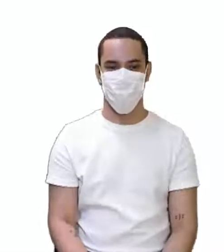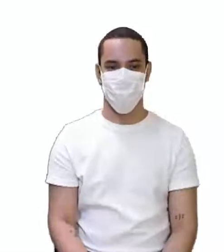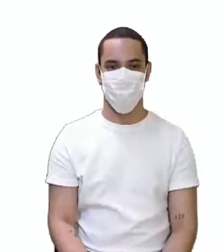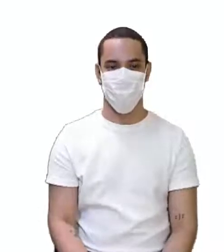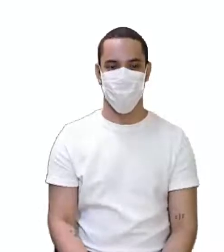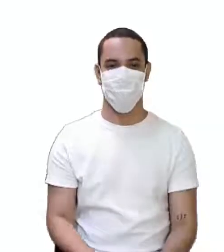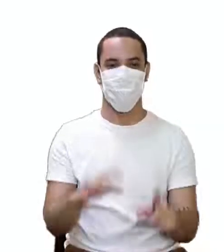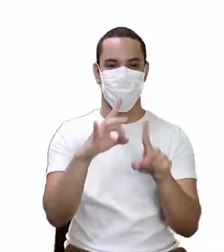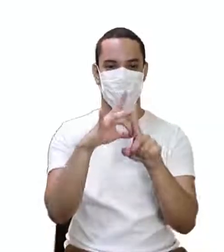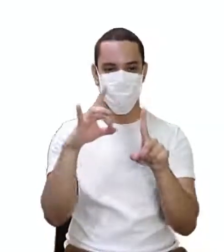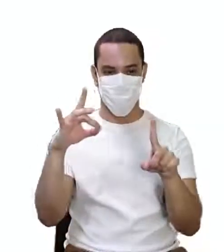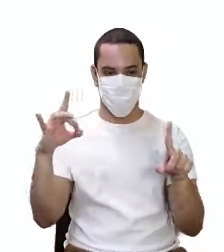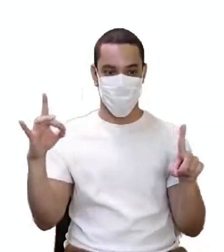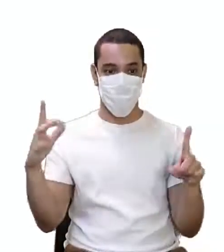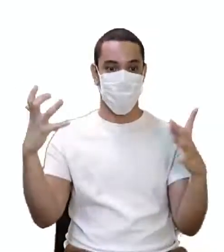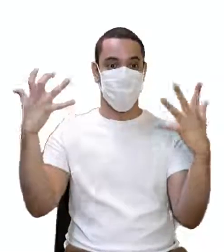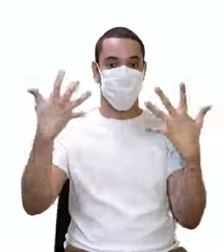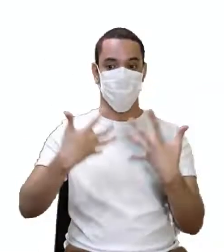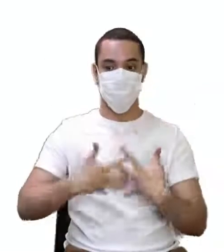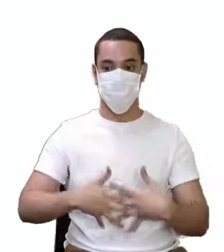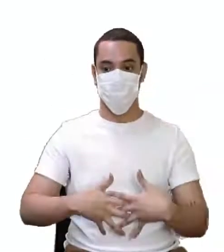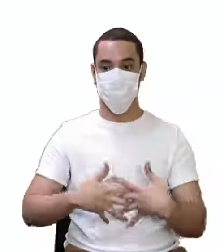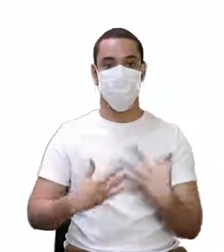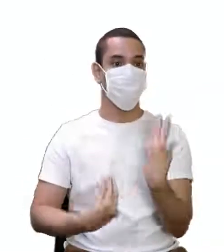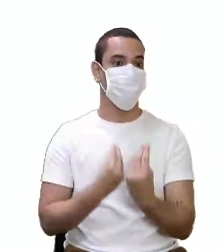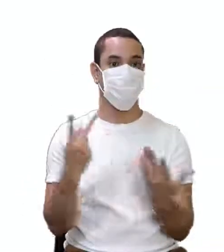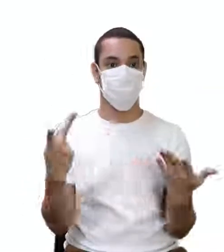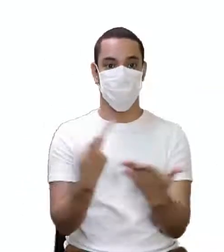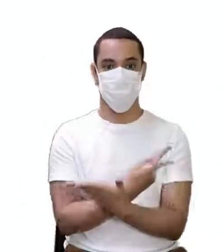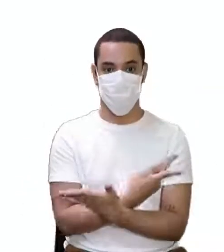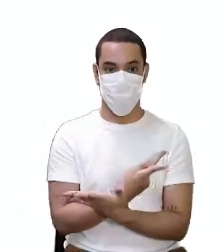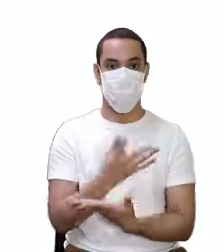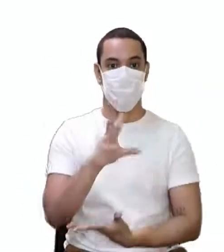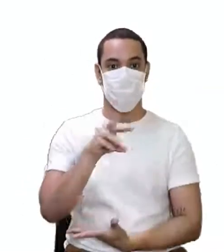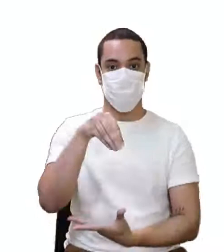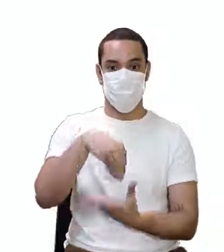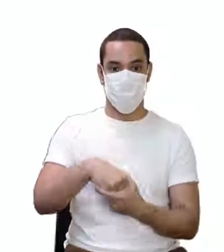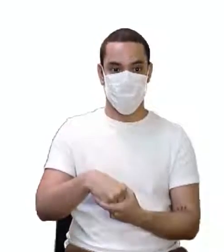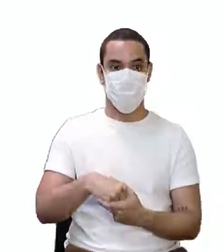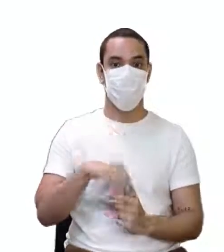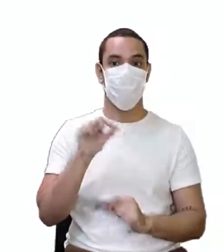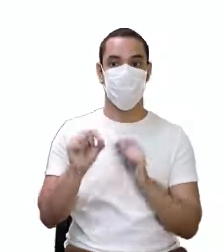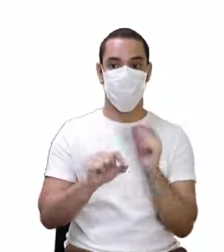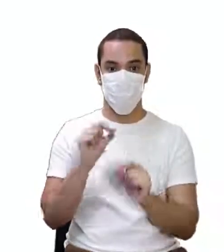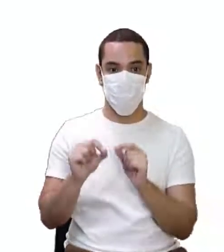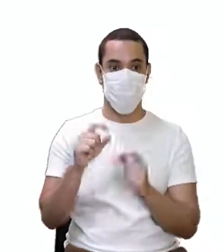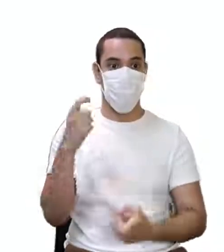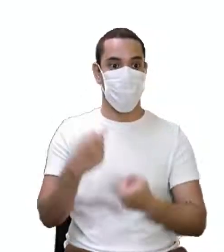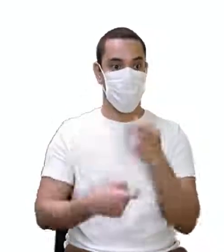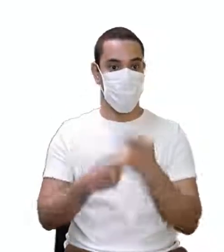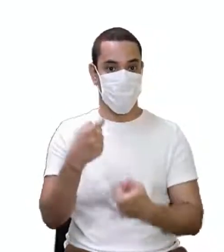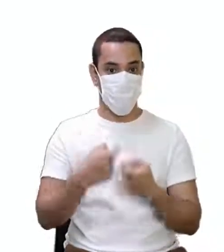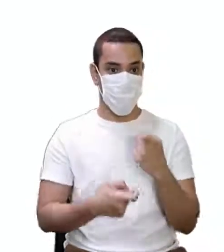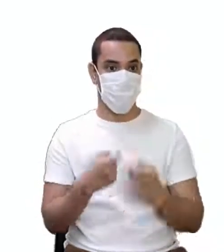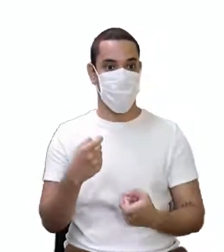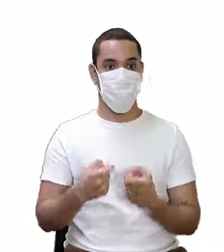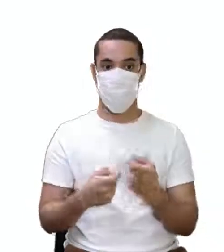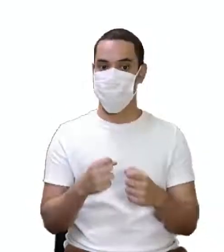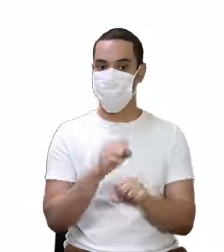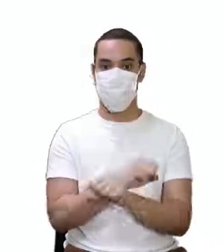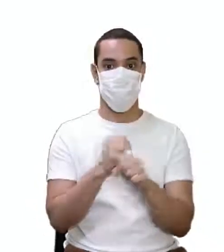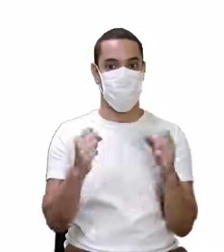Aí. Isolamento mecânico. Diferenças morfológicas e fisiológicas das genitálias impedem a reunião